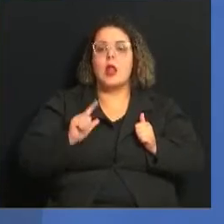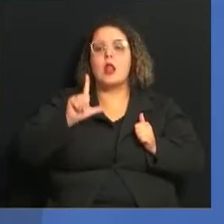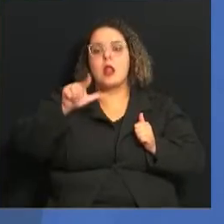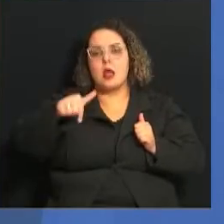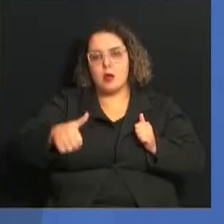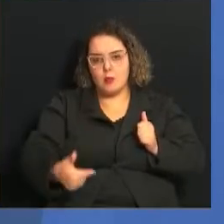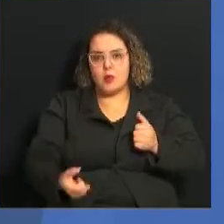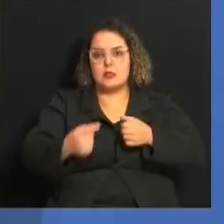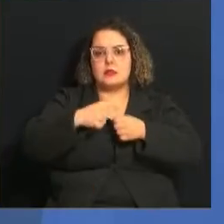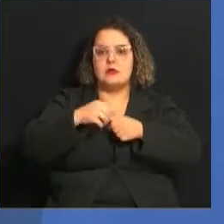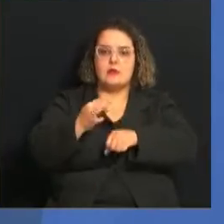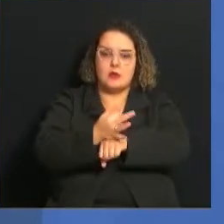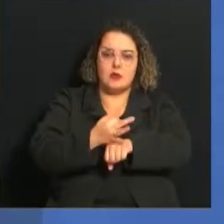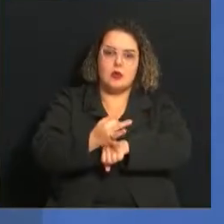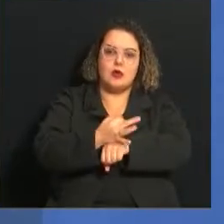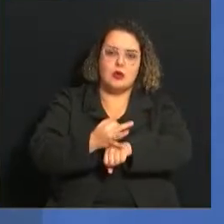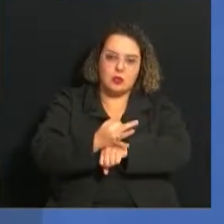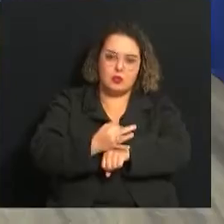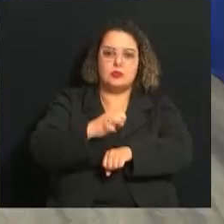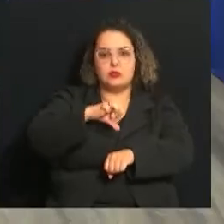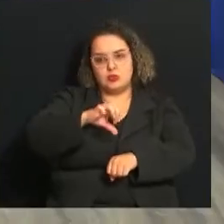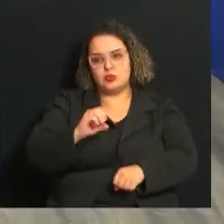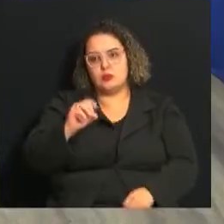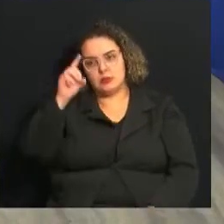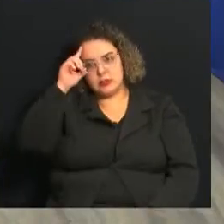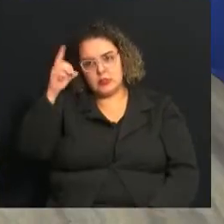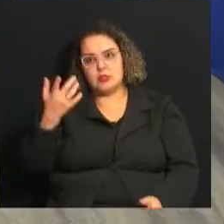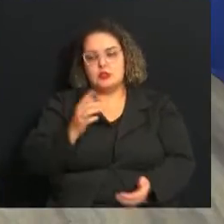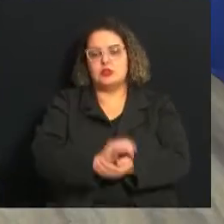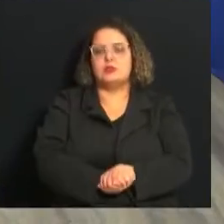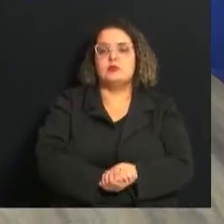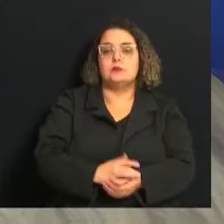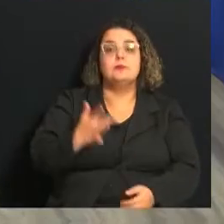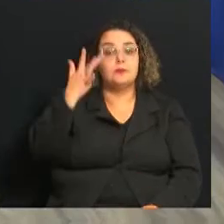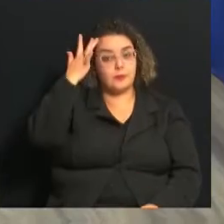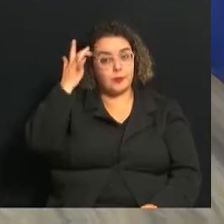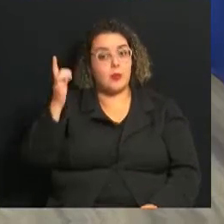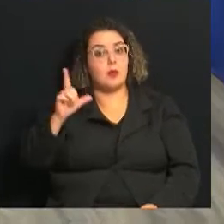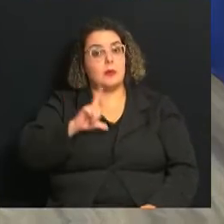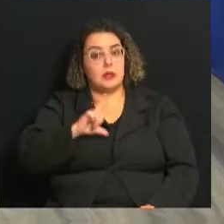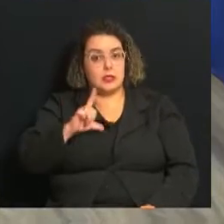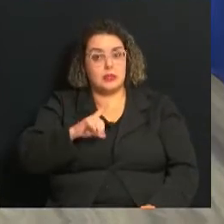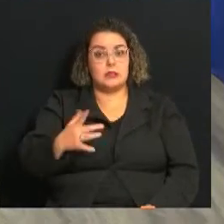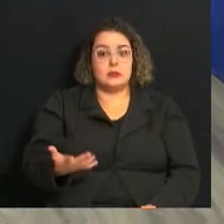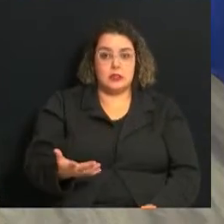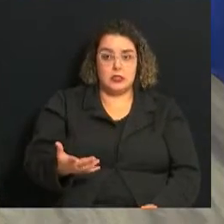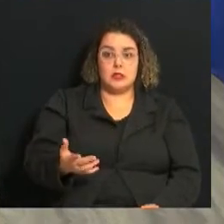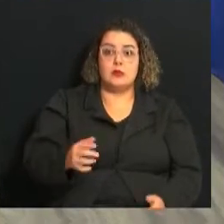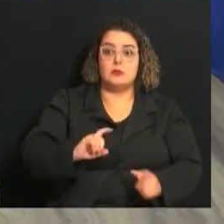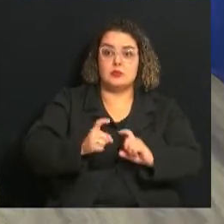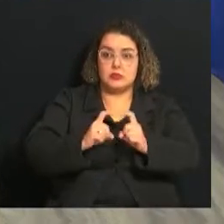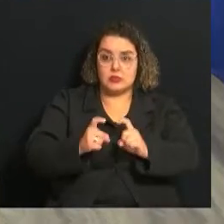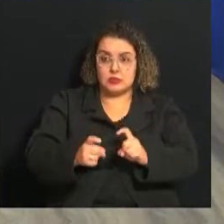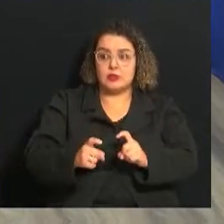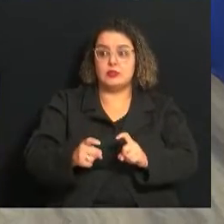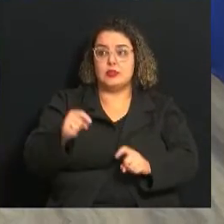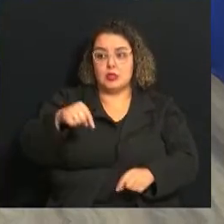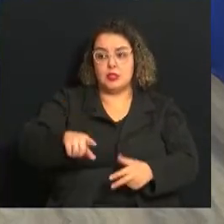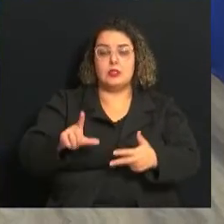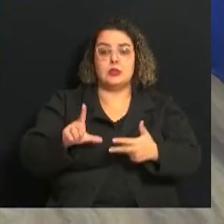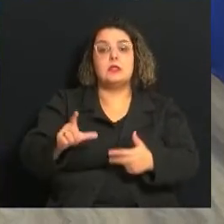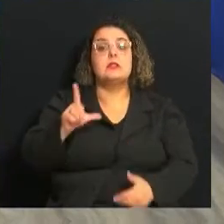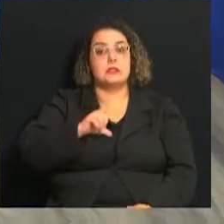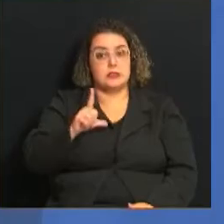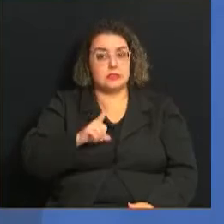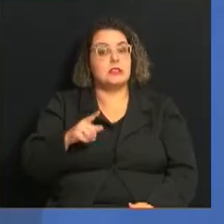90 dias que a gente conta aí de trabalho da comissão. E amanhã nós teremos muitas reuniões aqui no Legislativo. Sim, teremos. A